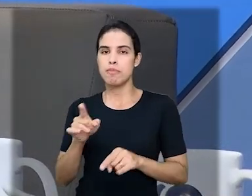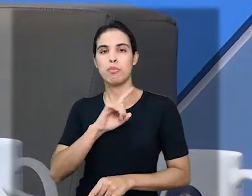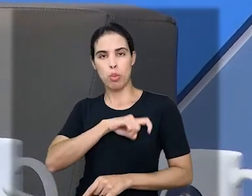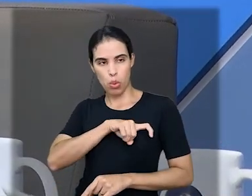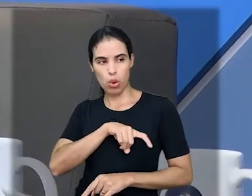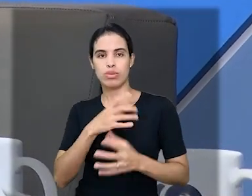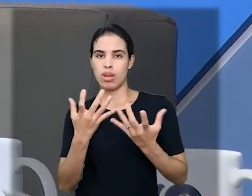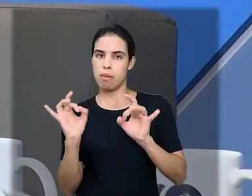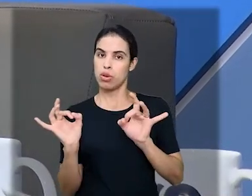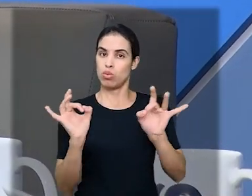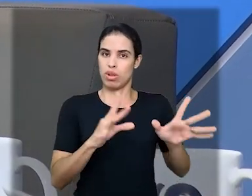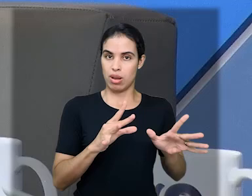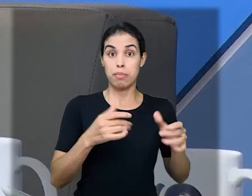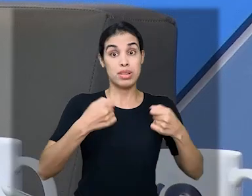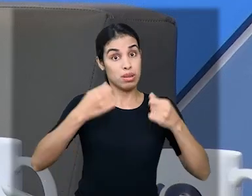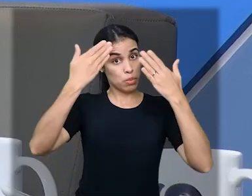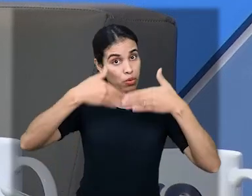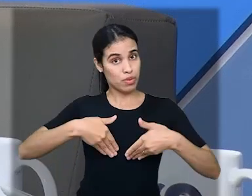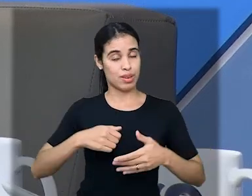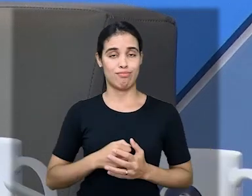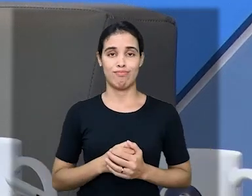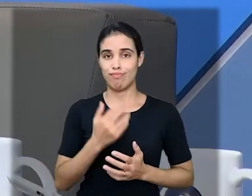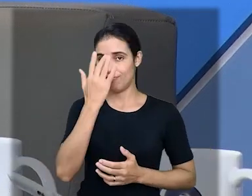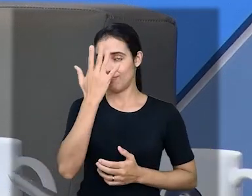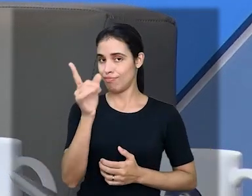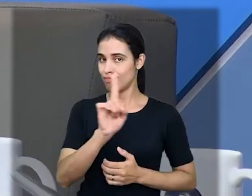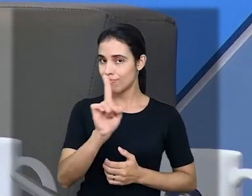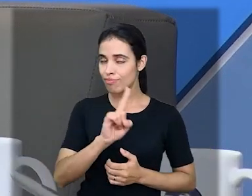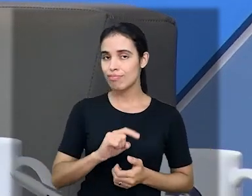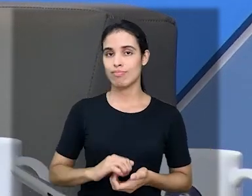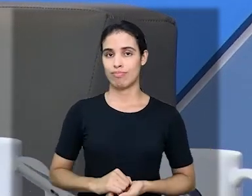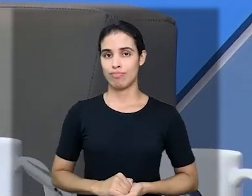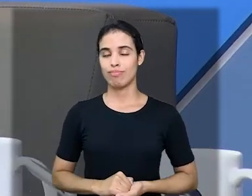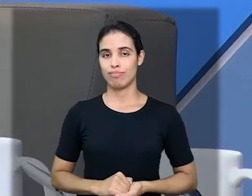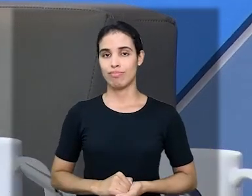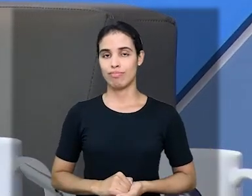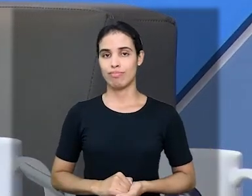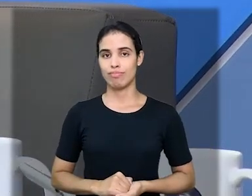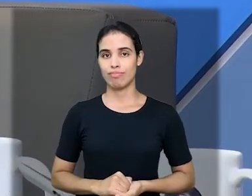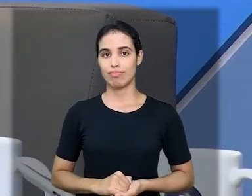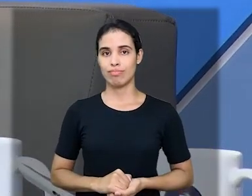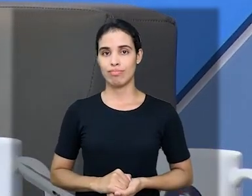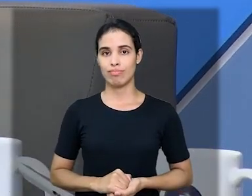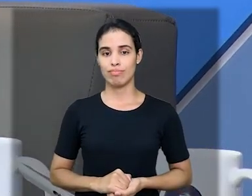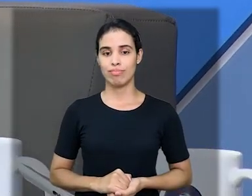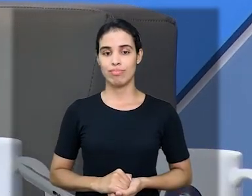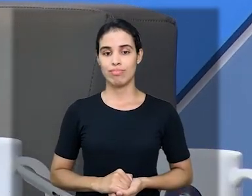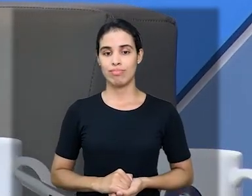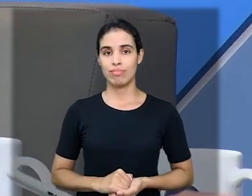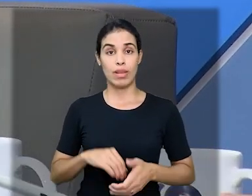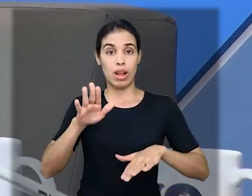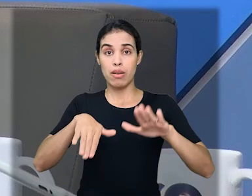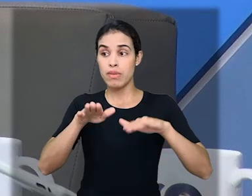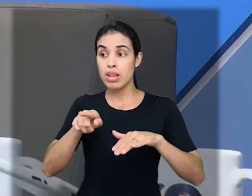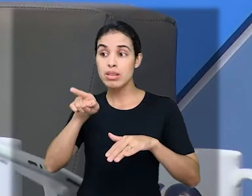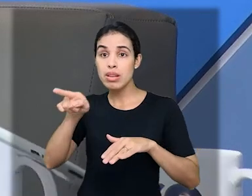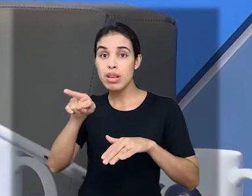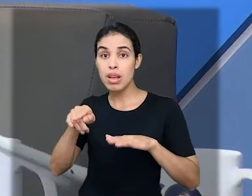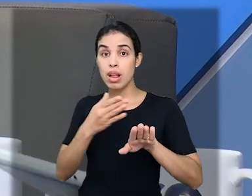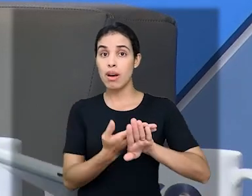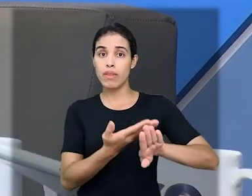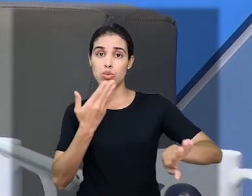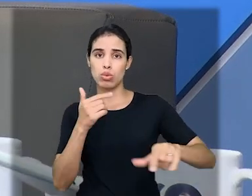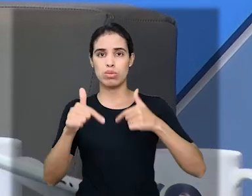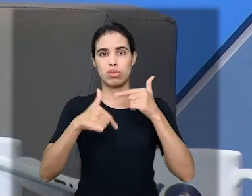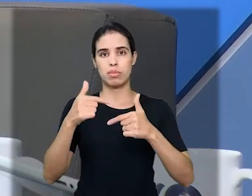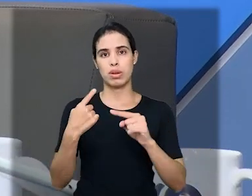de abandonar o emprego e não retornar mais. E às vezes é difícil você ter essa prova, mesmo se tratando de alta previdenciária,